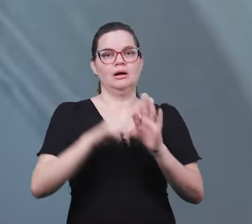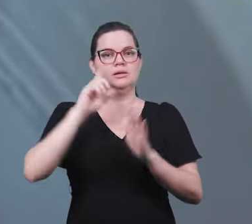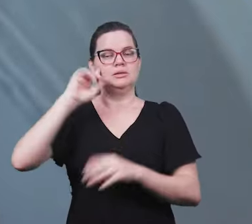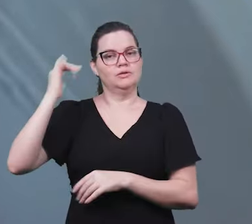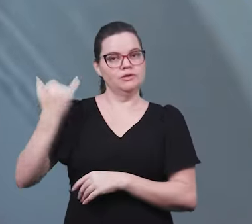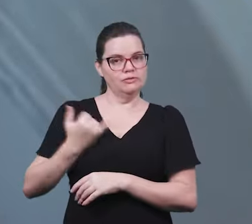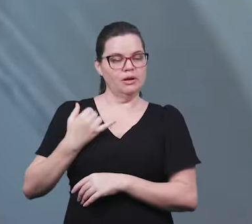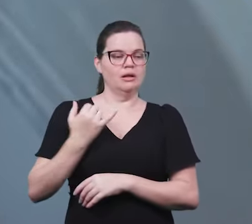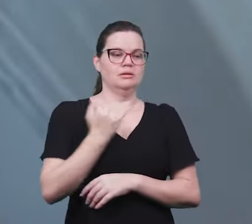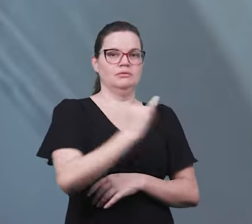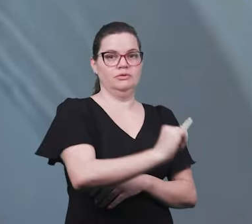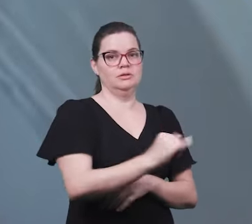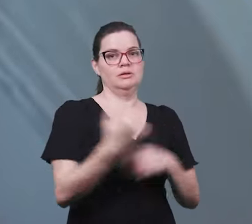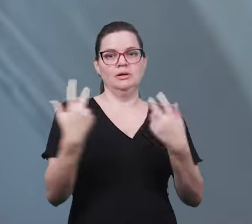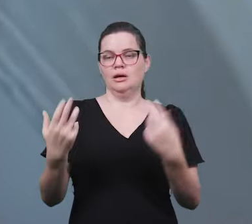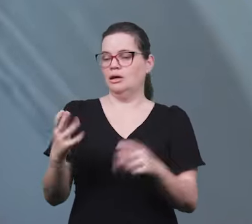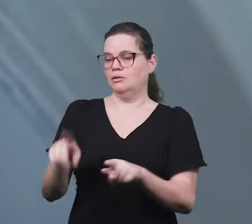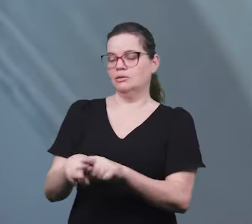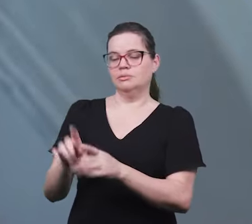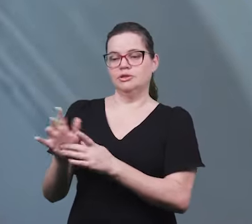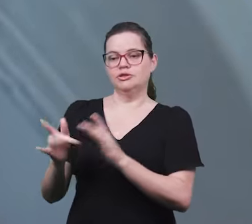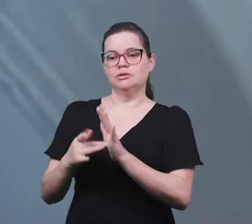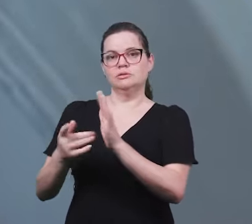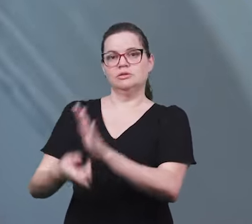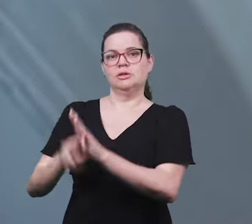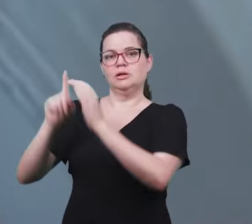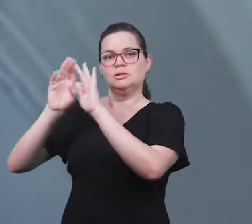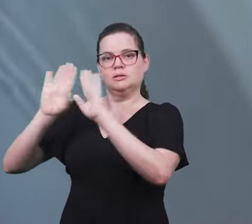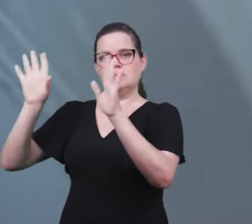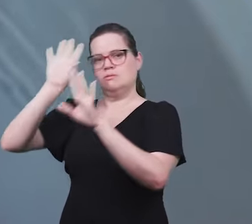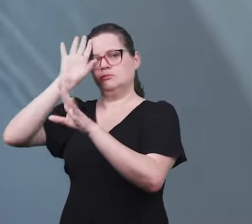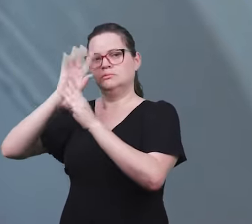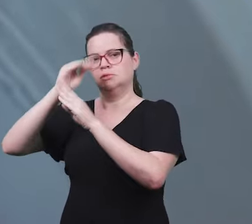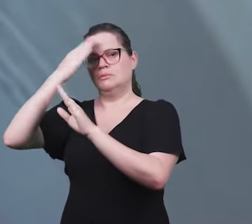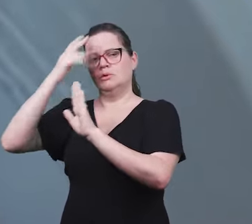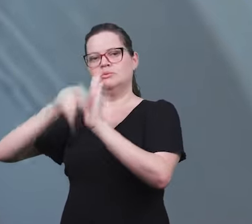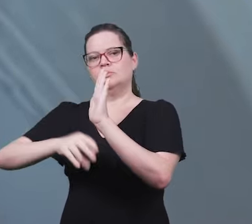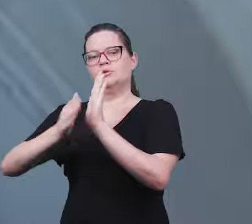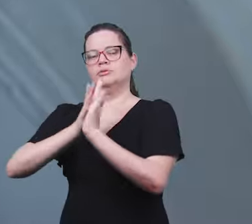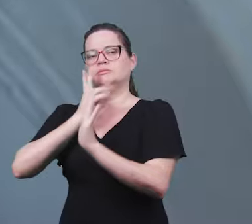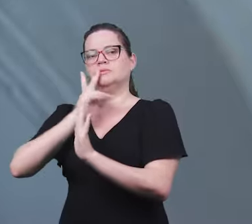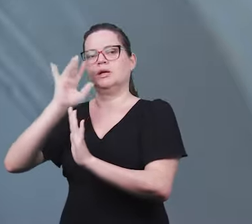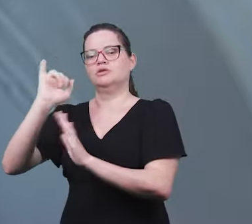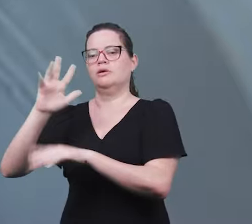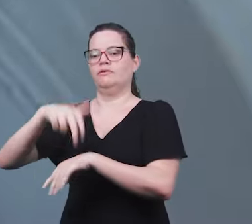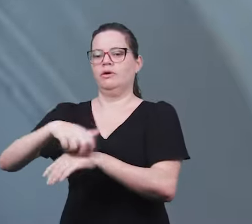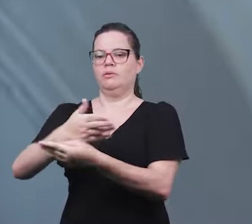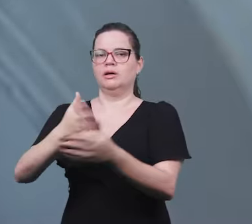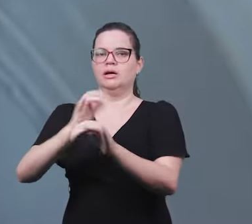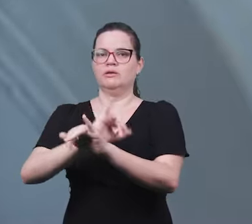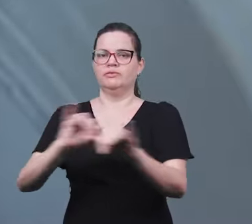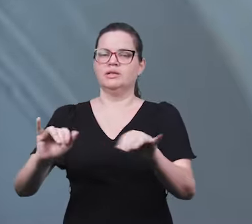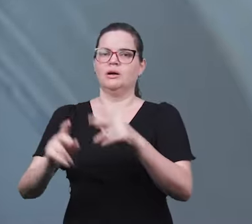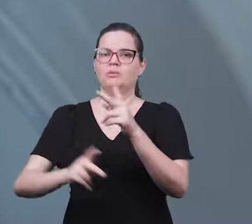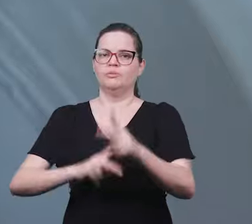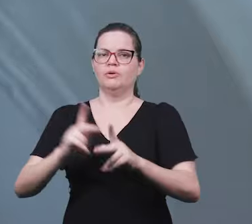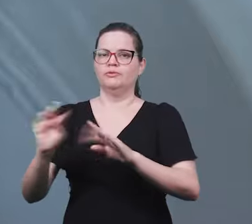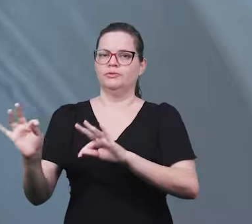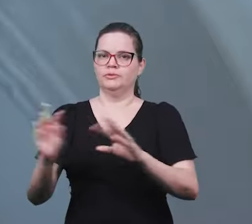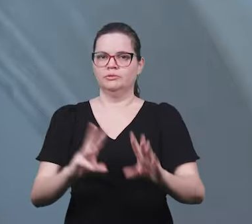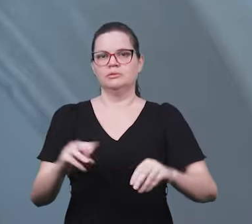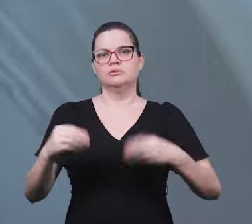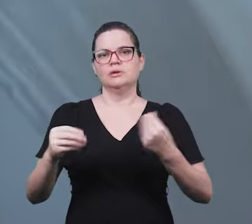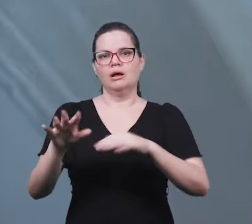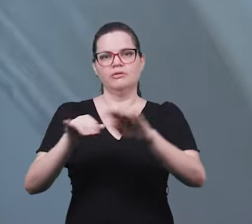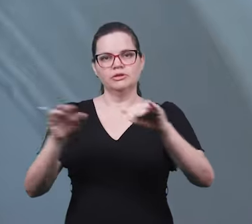palavras de Deus que haviam sido ditas antes. E assim ele vai agregando as pessoas